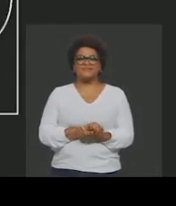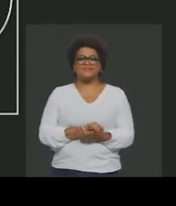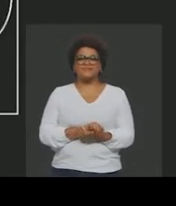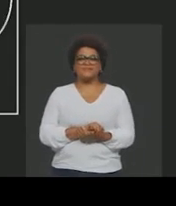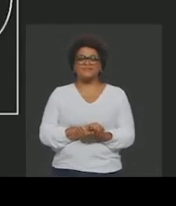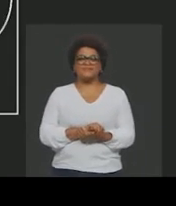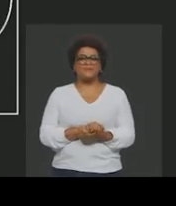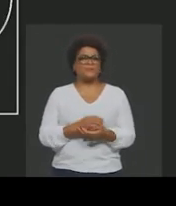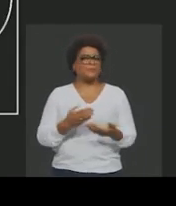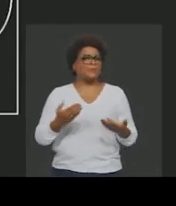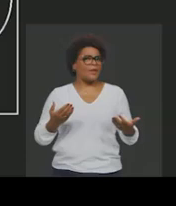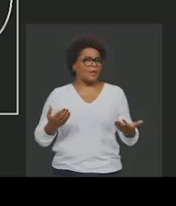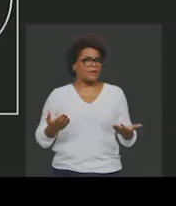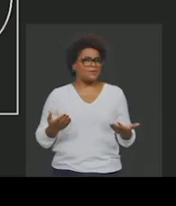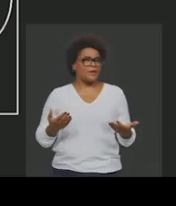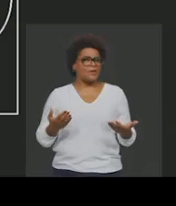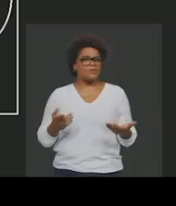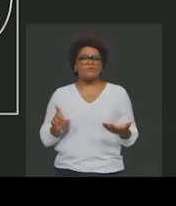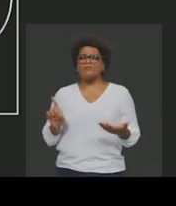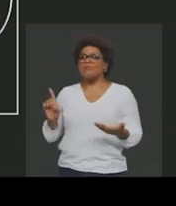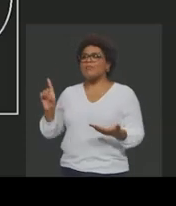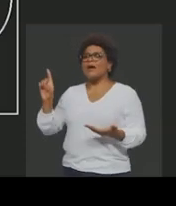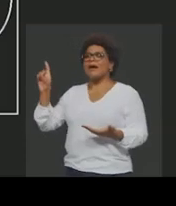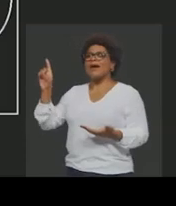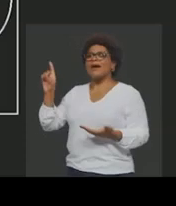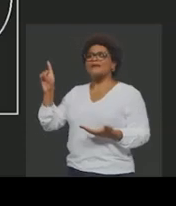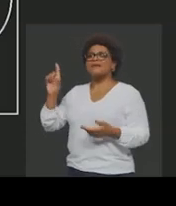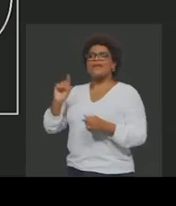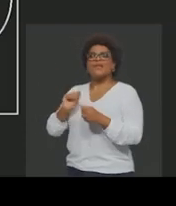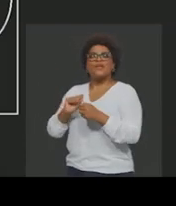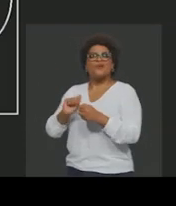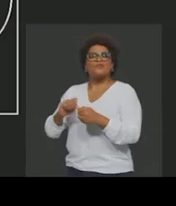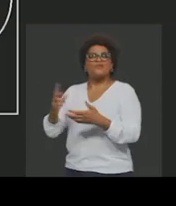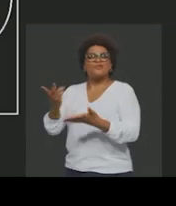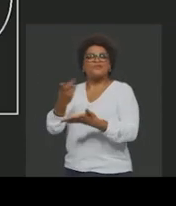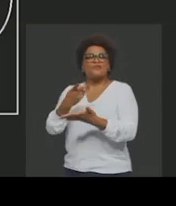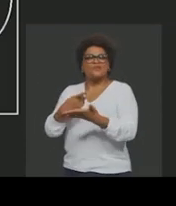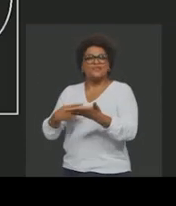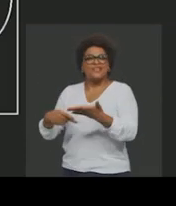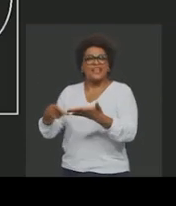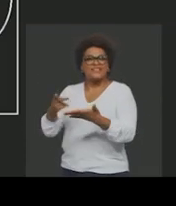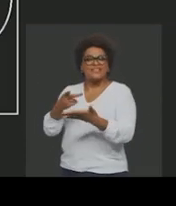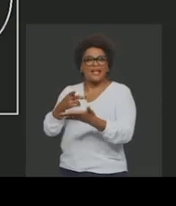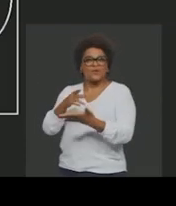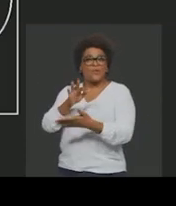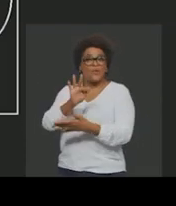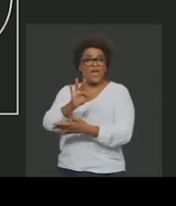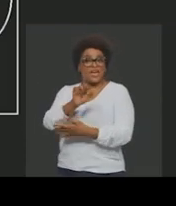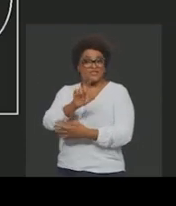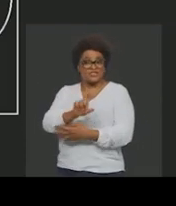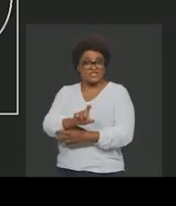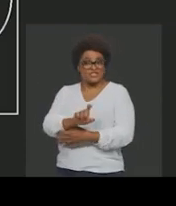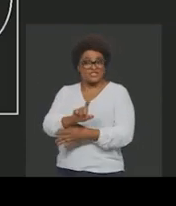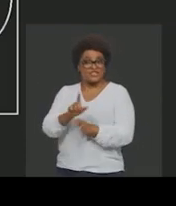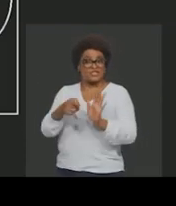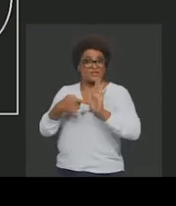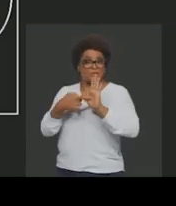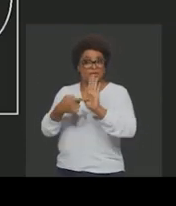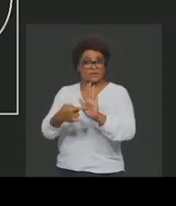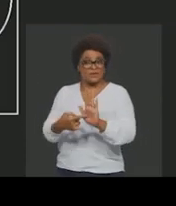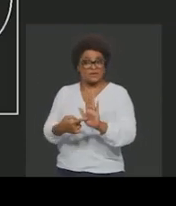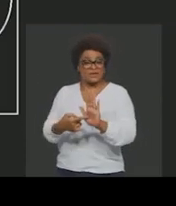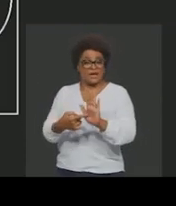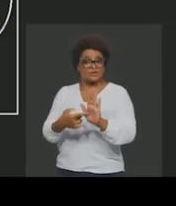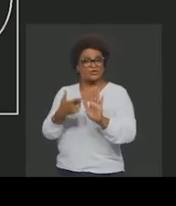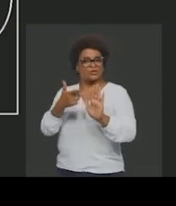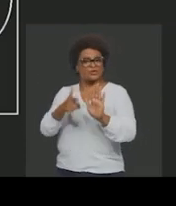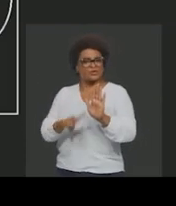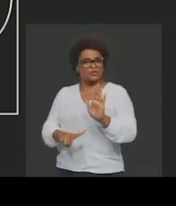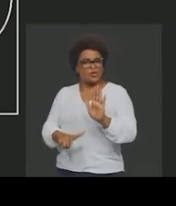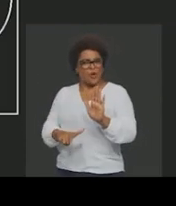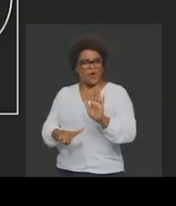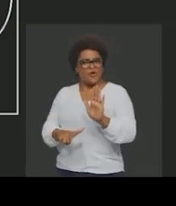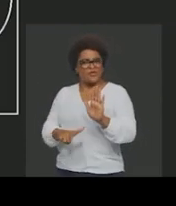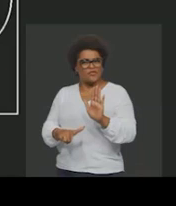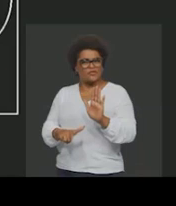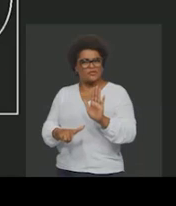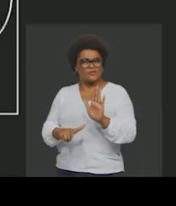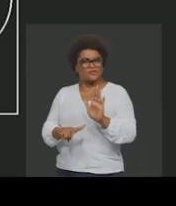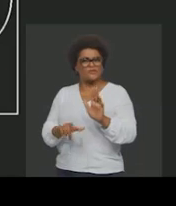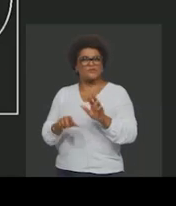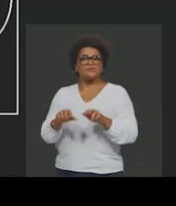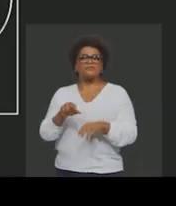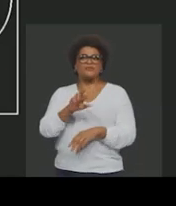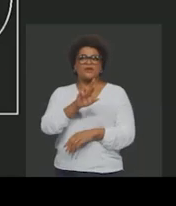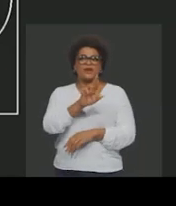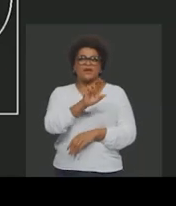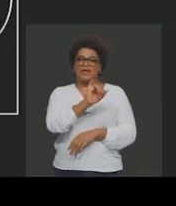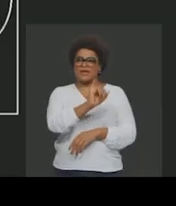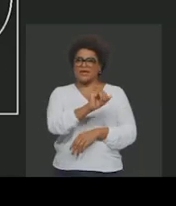Muito bem, e aqui eu desenhei, né? Aqui, ó, a nossa função, novamente representada das duas maneiras, f de r mais em r, tal que f